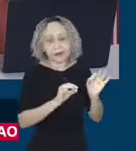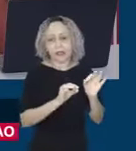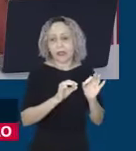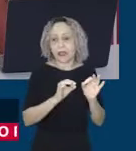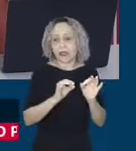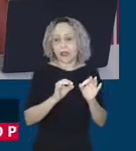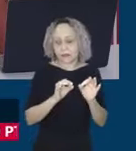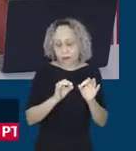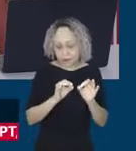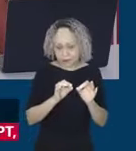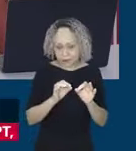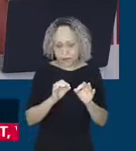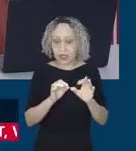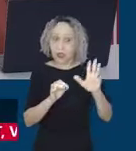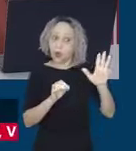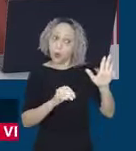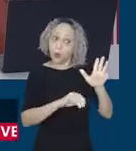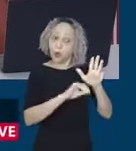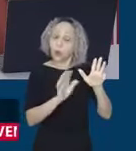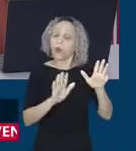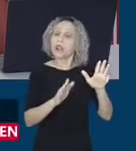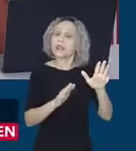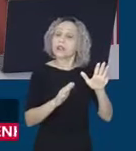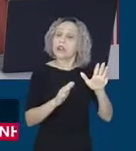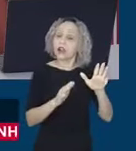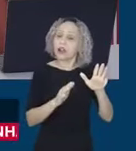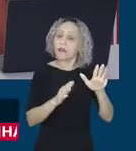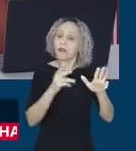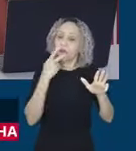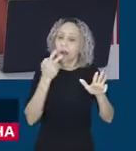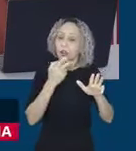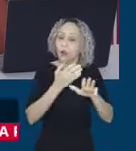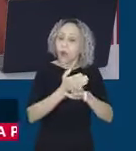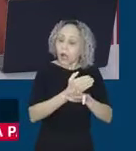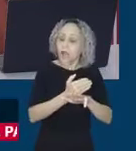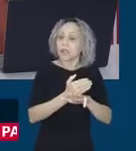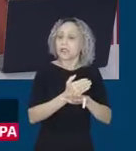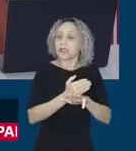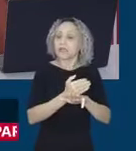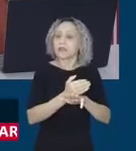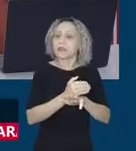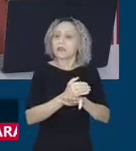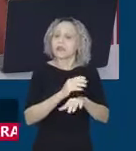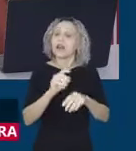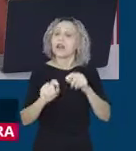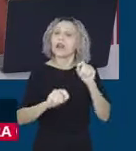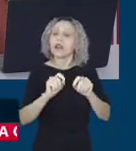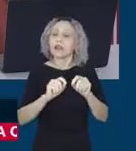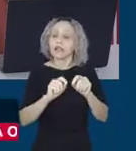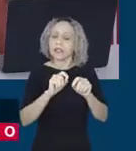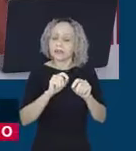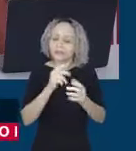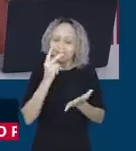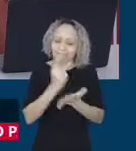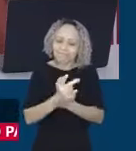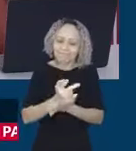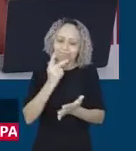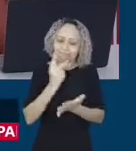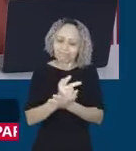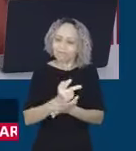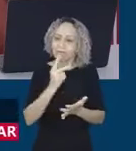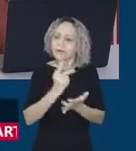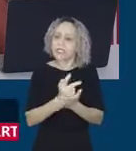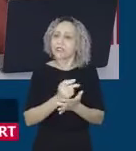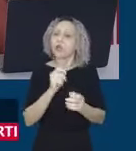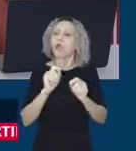presidente Lula já se adianta, né? Enquanto se conseguem transformar a lei permanente outra vez, e